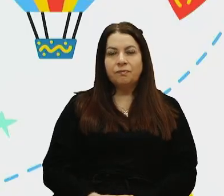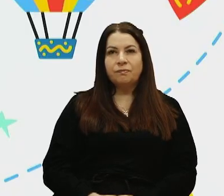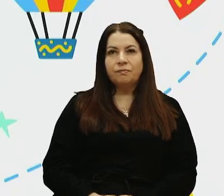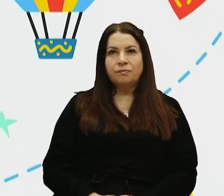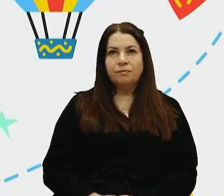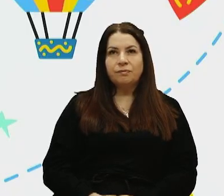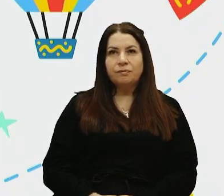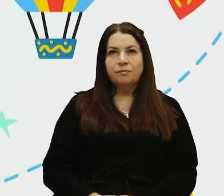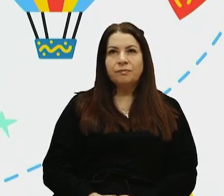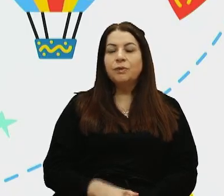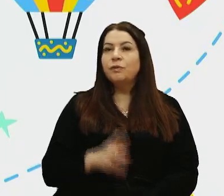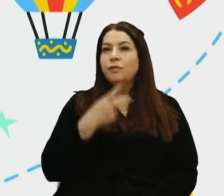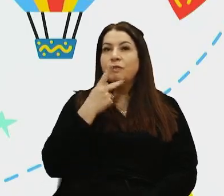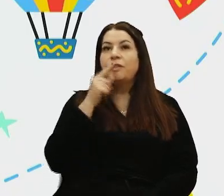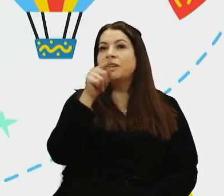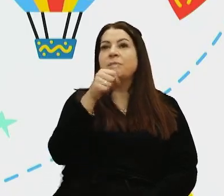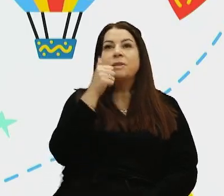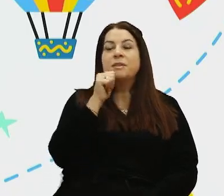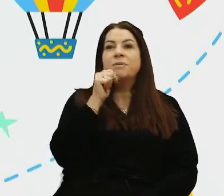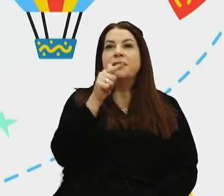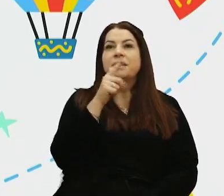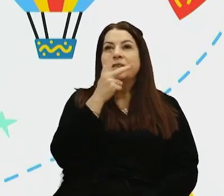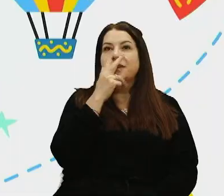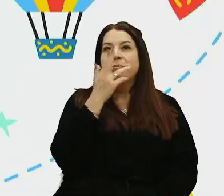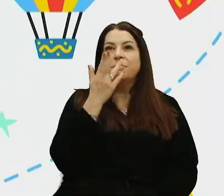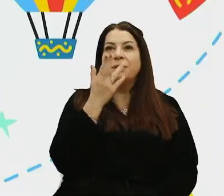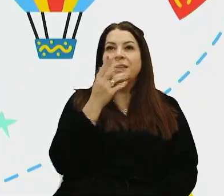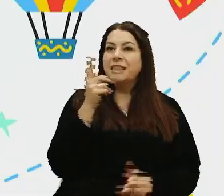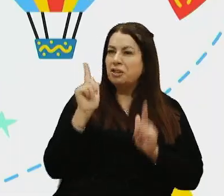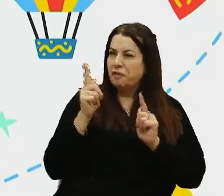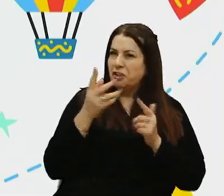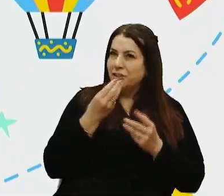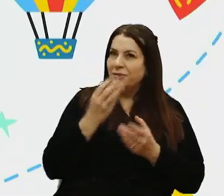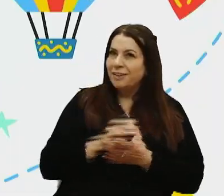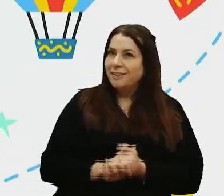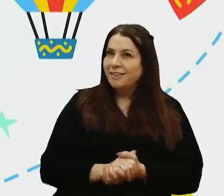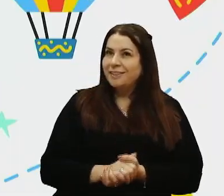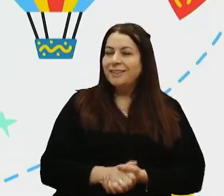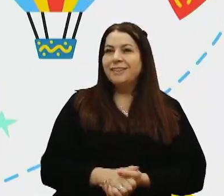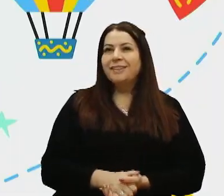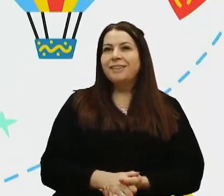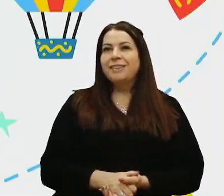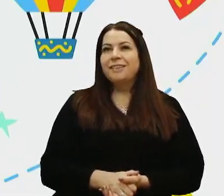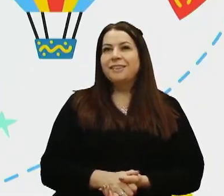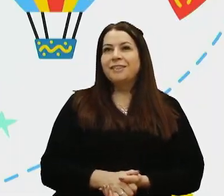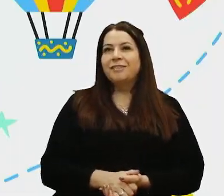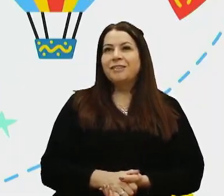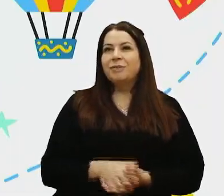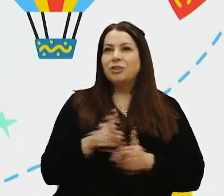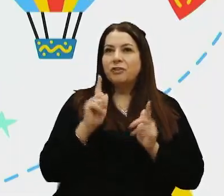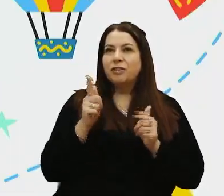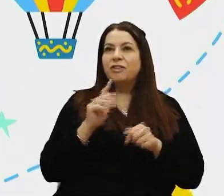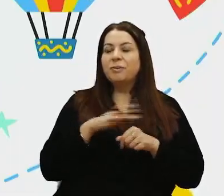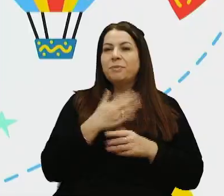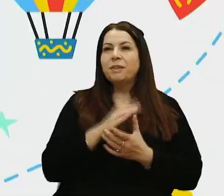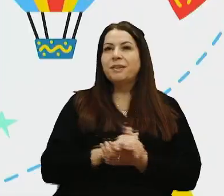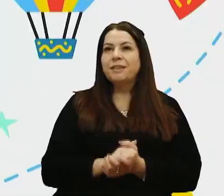O que você diria para essa menina que parece estar se divertindo muito? Que ela se divertia mais,